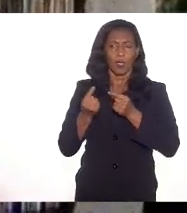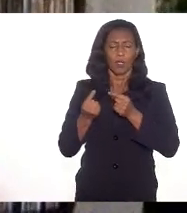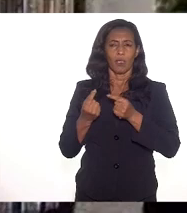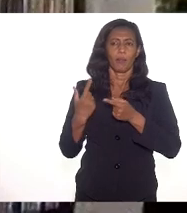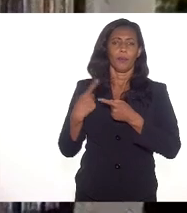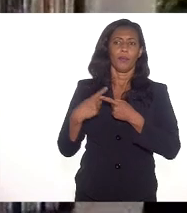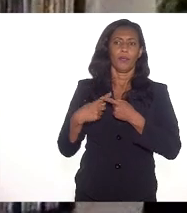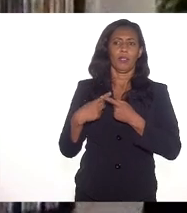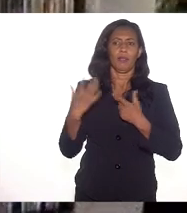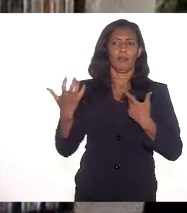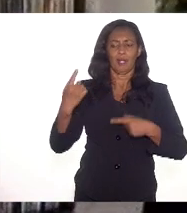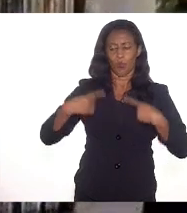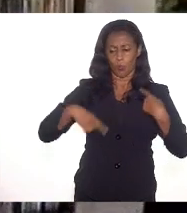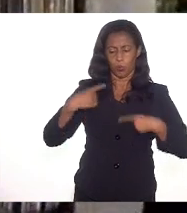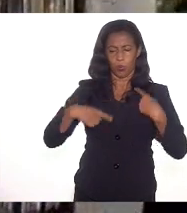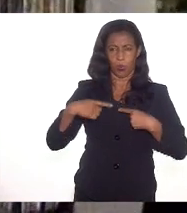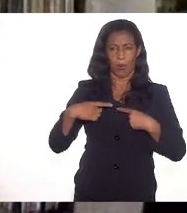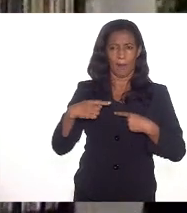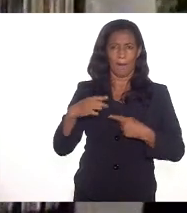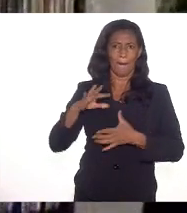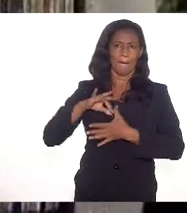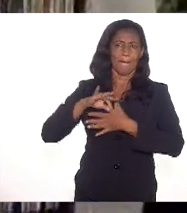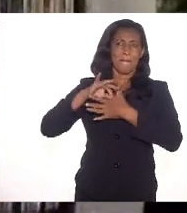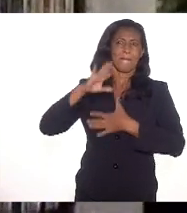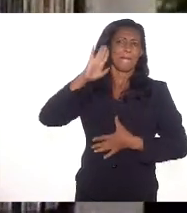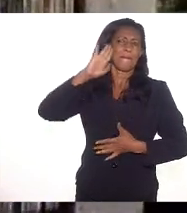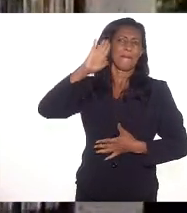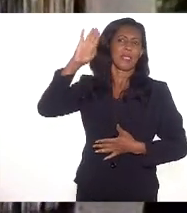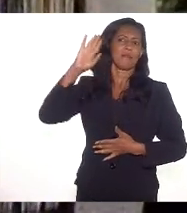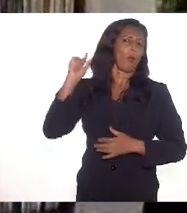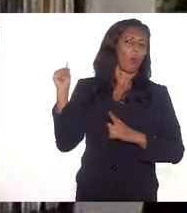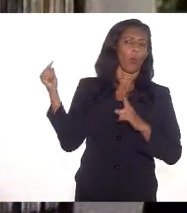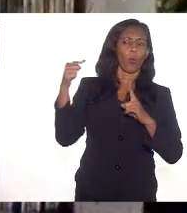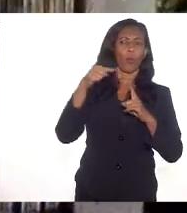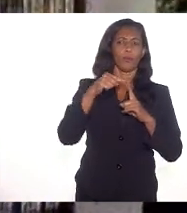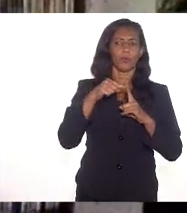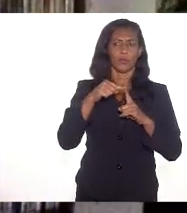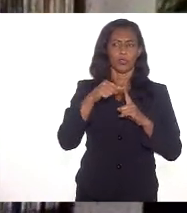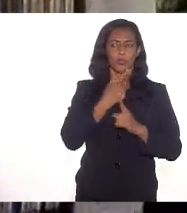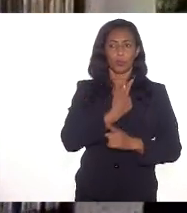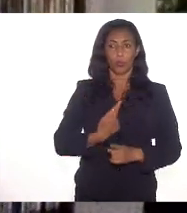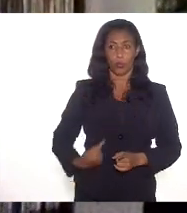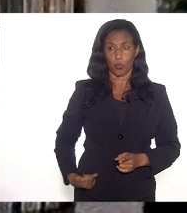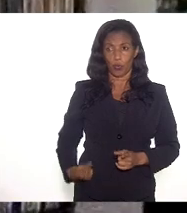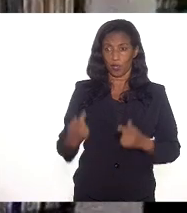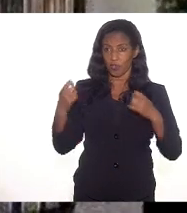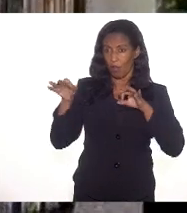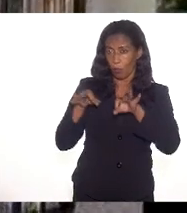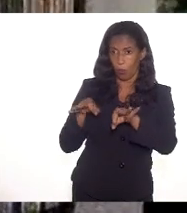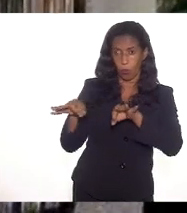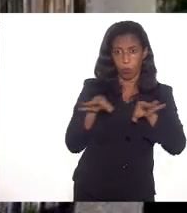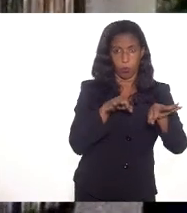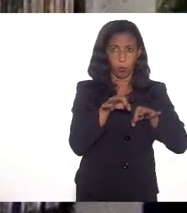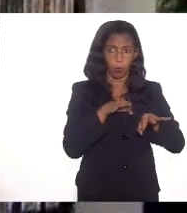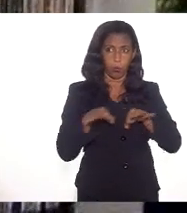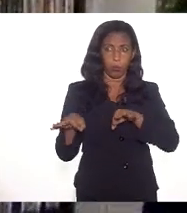prioridades, as diretrizes, as metas que os governantes irão traçar para elaborar a